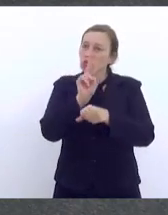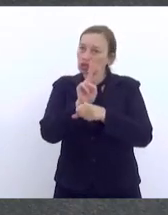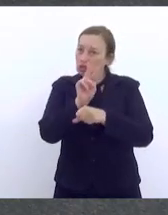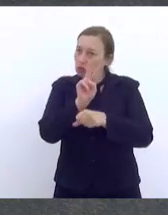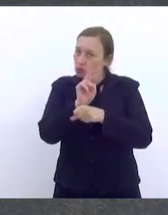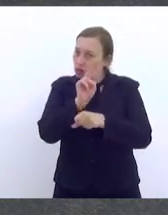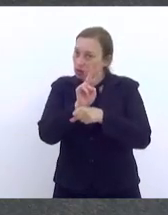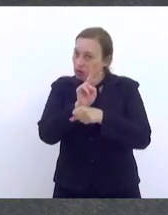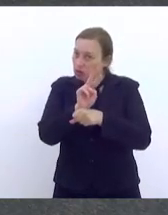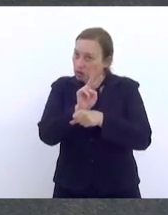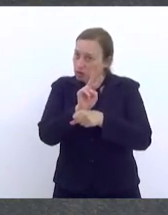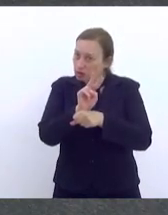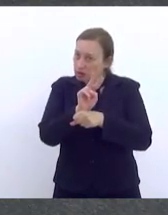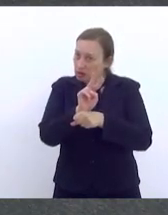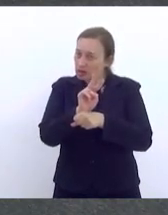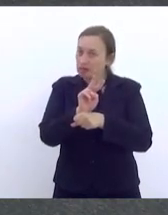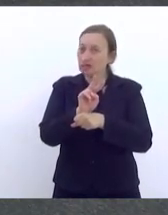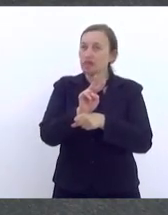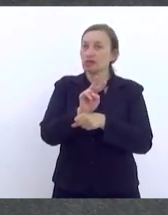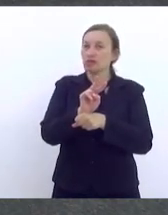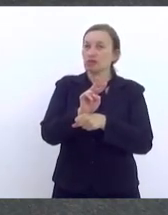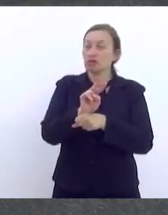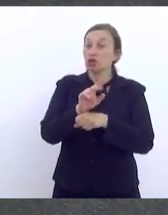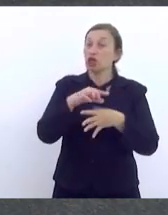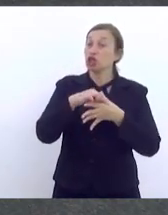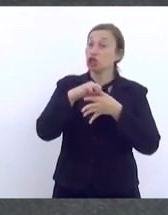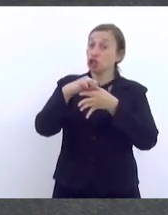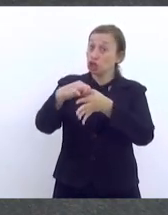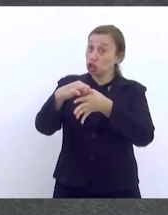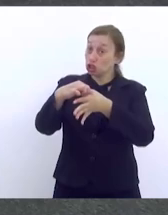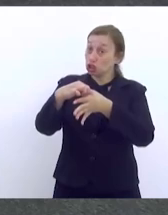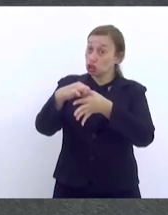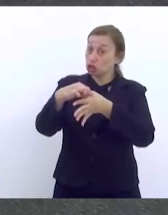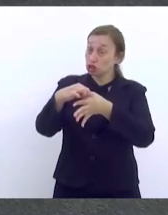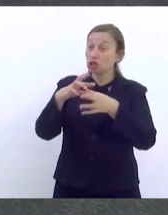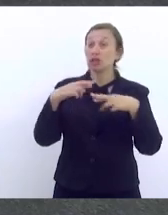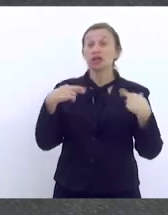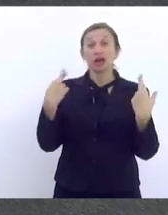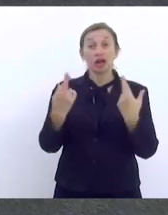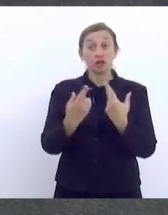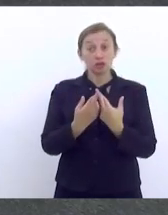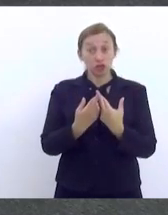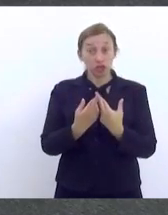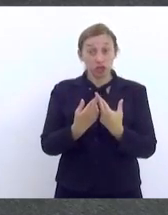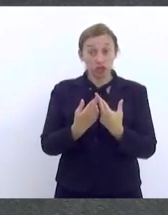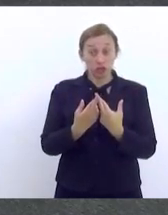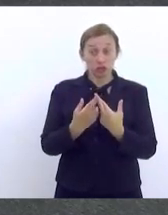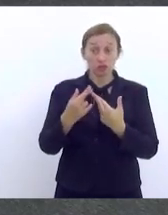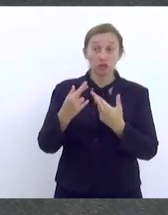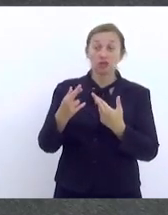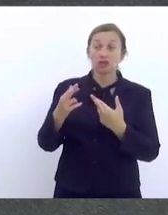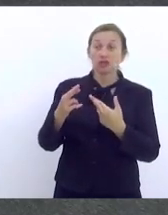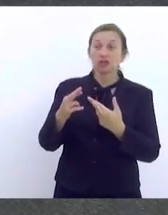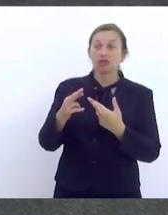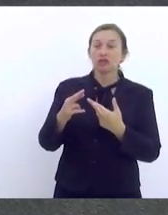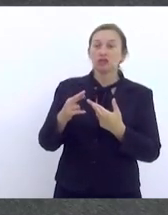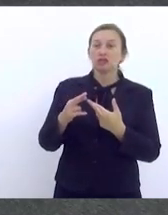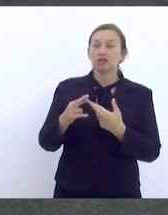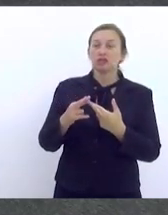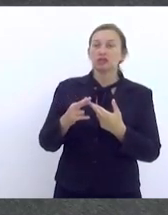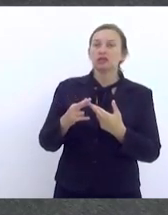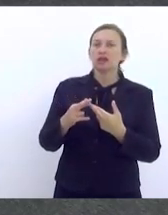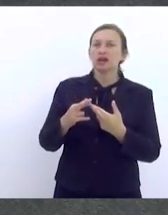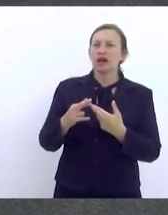de um dos líderes que estava na reunião de cúpula das Américas aqui agrediu uma